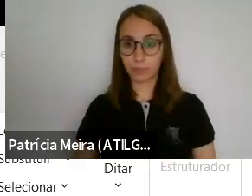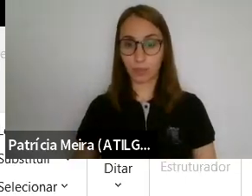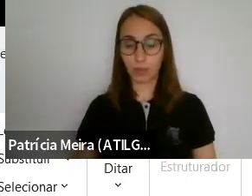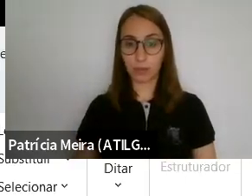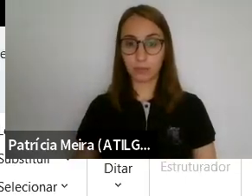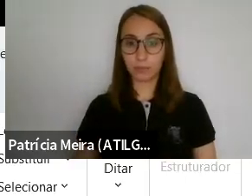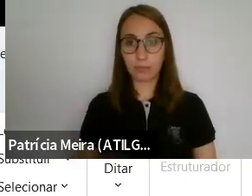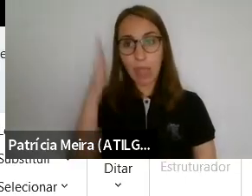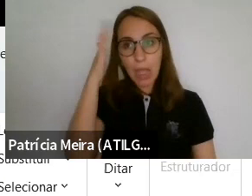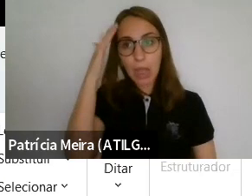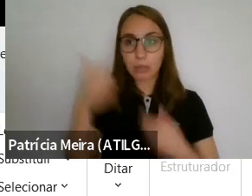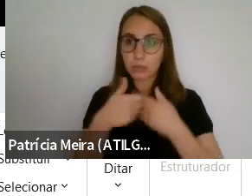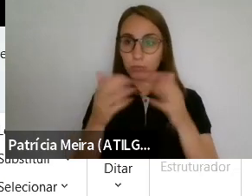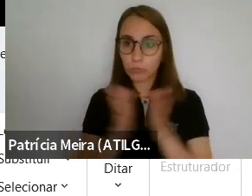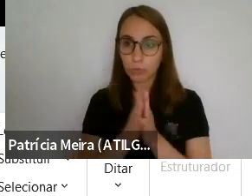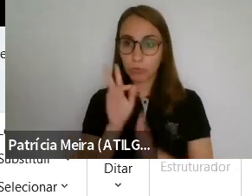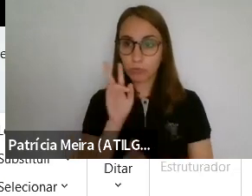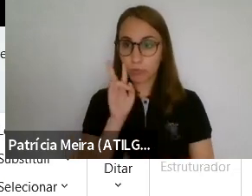Penso que estão a ver-me.